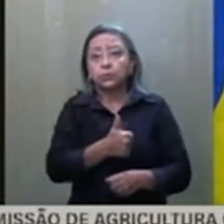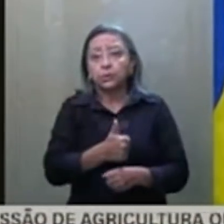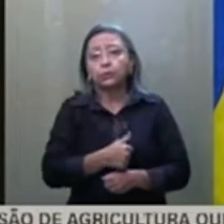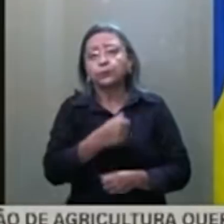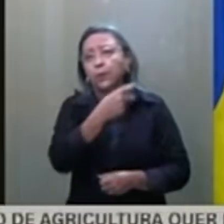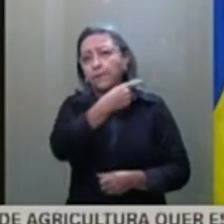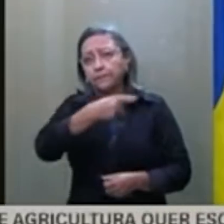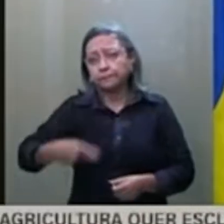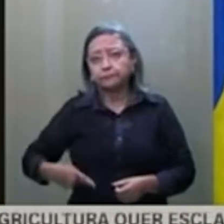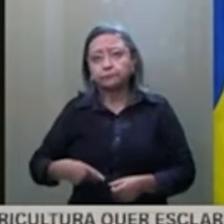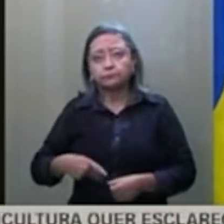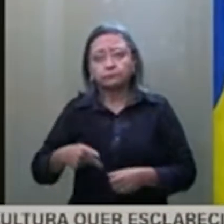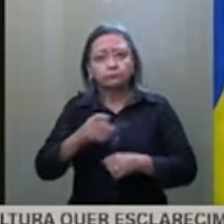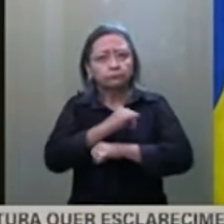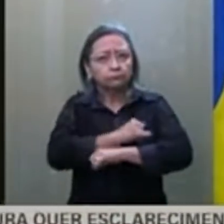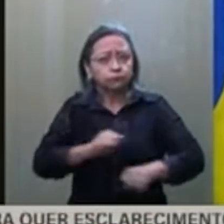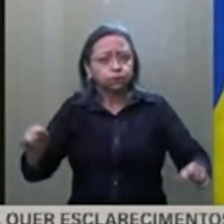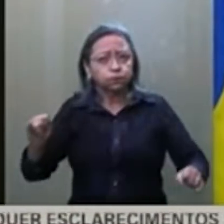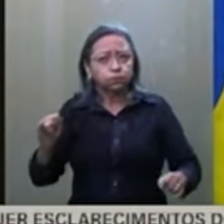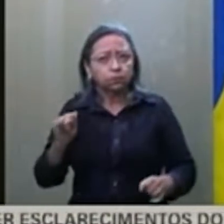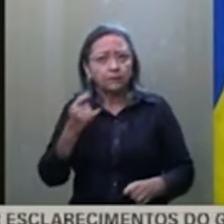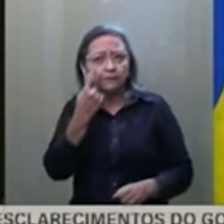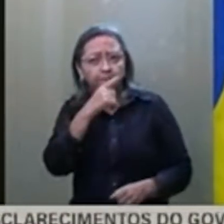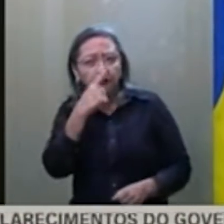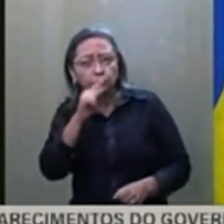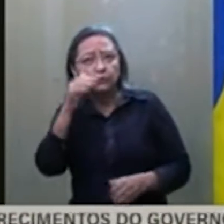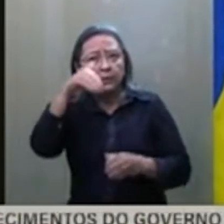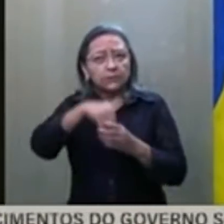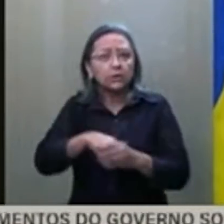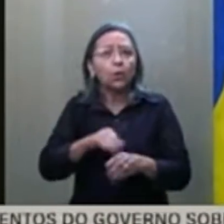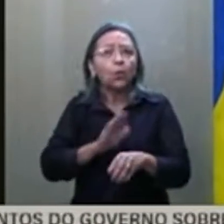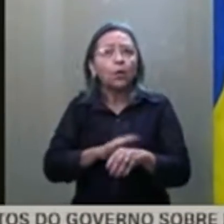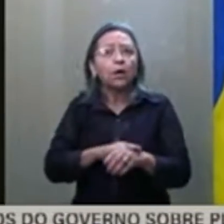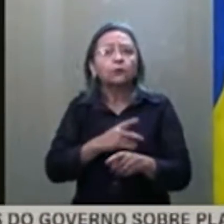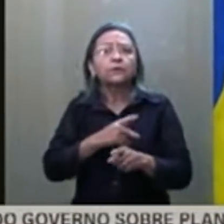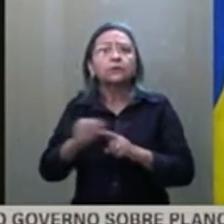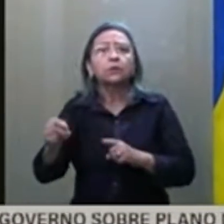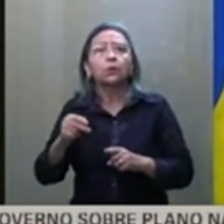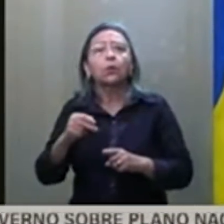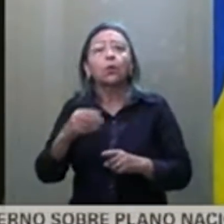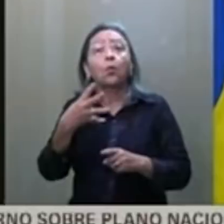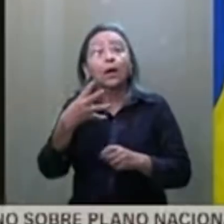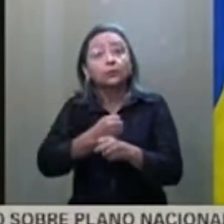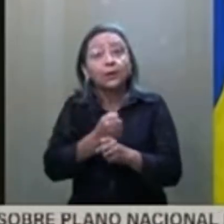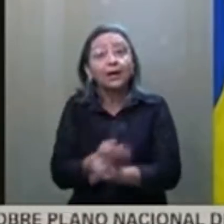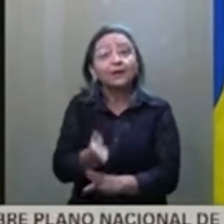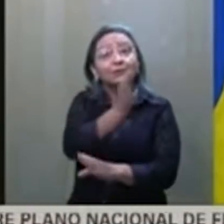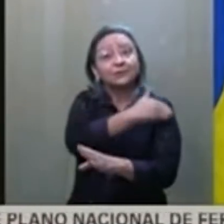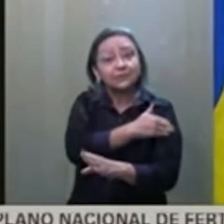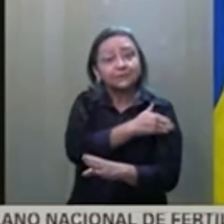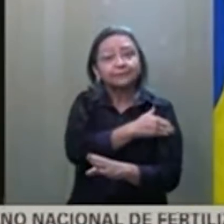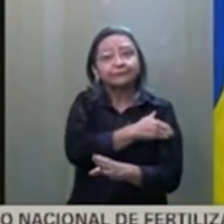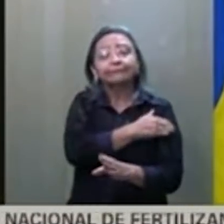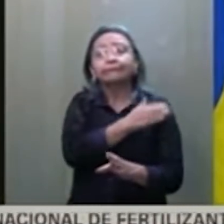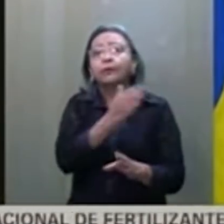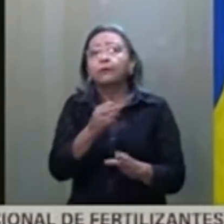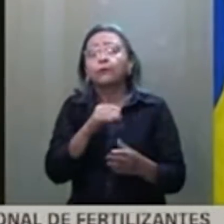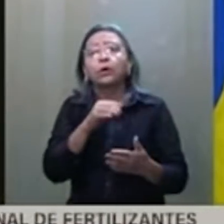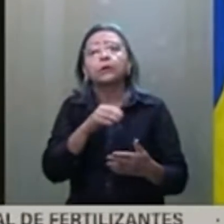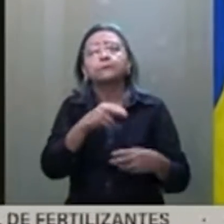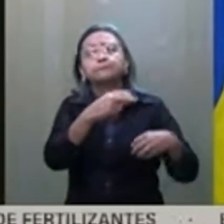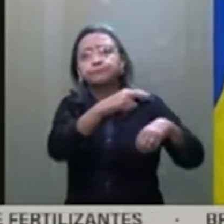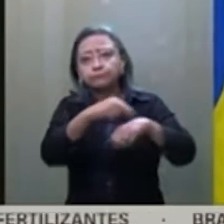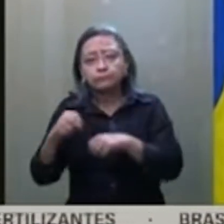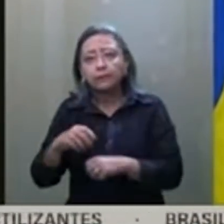alarde ou fraude na eleição em que saiu um Vencedor 4 anos atrás foi intimado